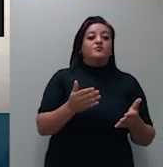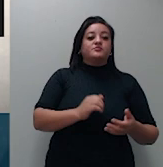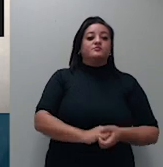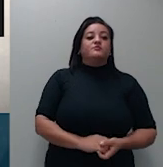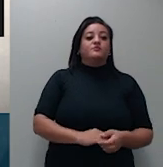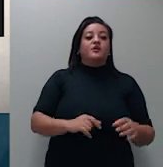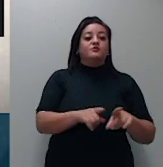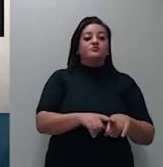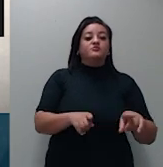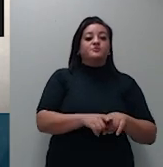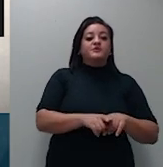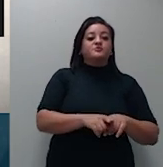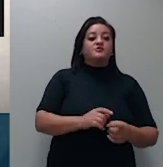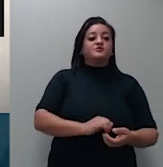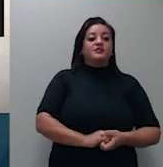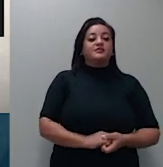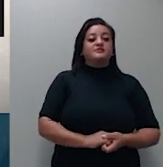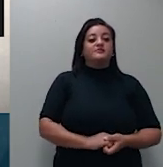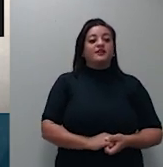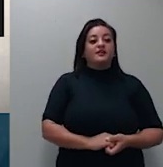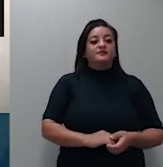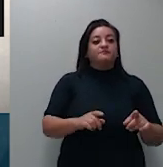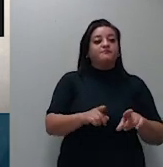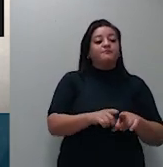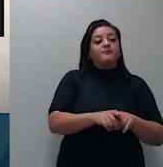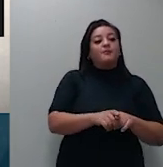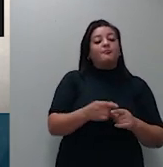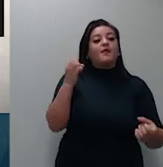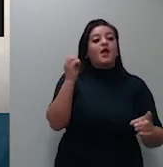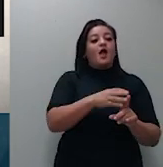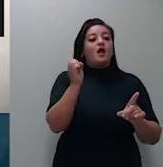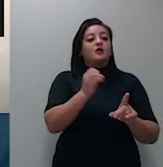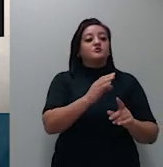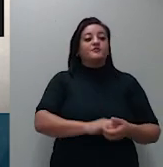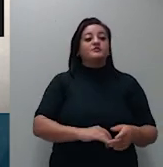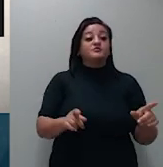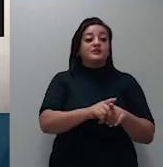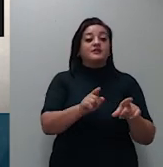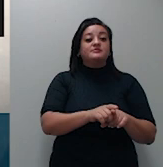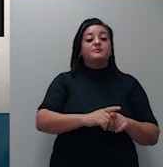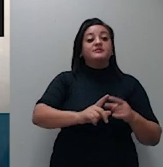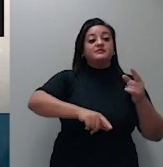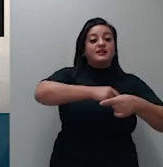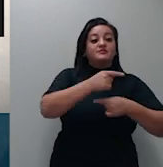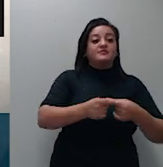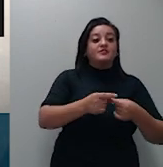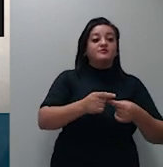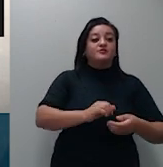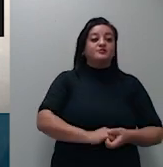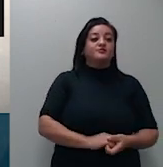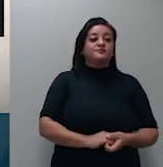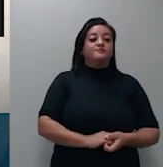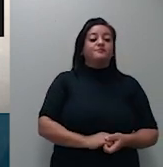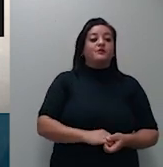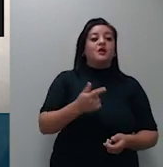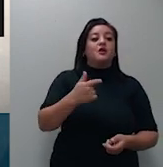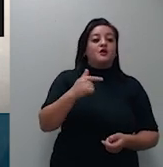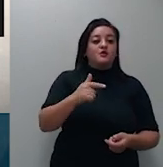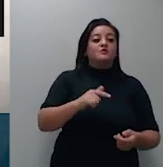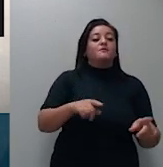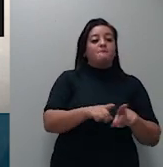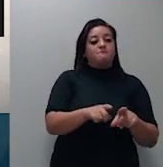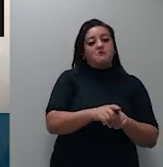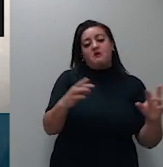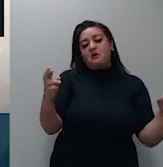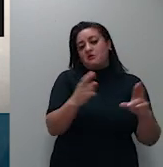terceiro que não poderá influenciar no julgamento da causa pois recebeu numerários que não tem relação Direta com o